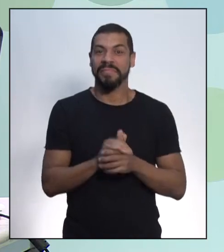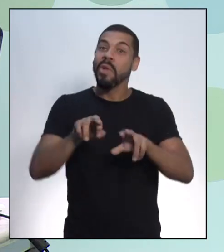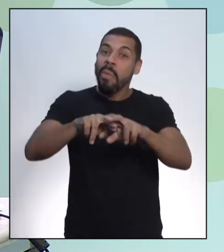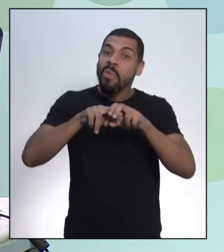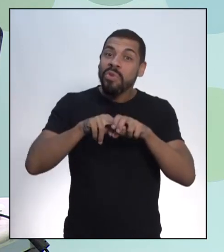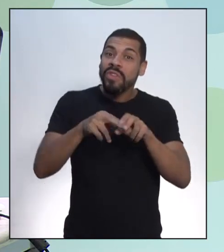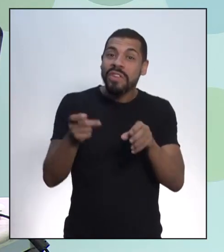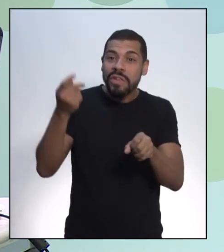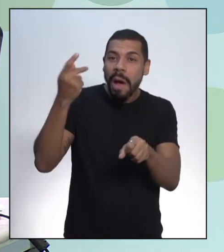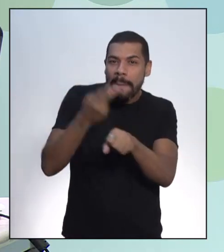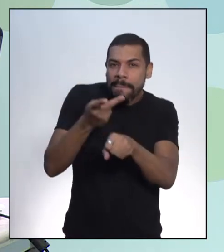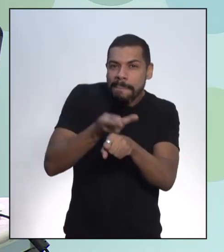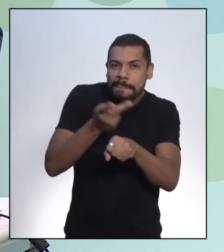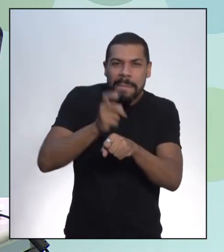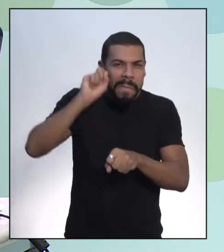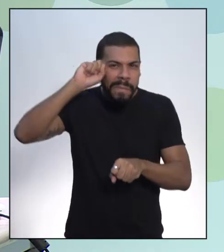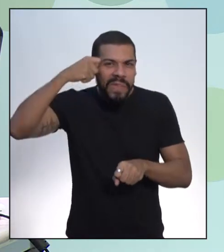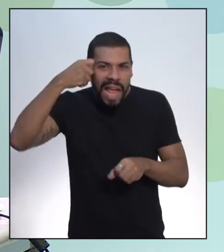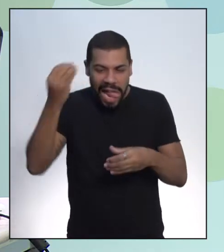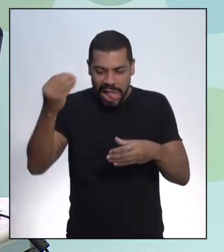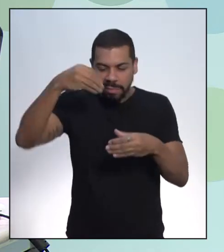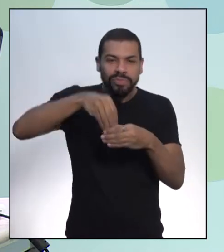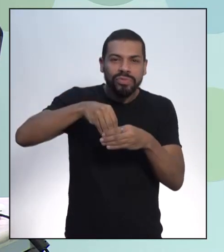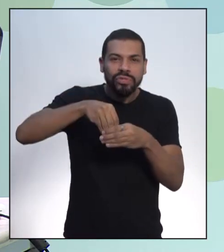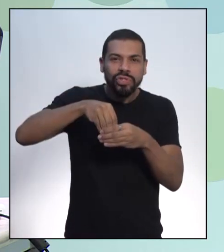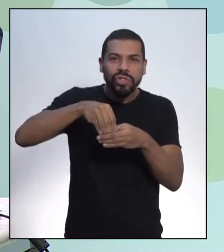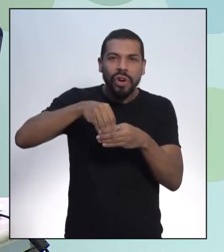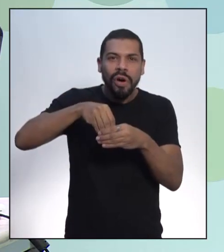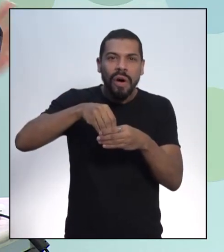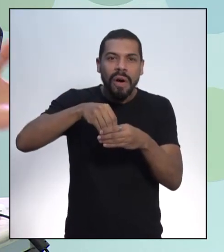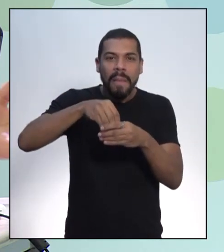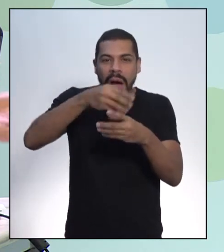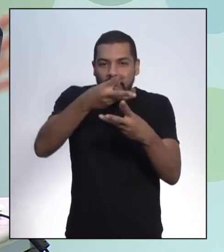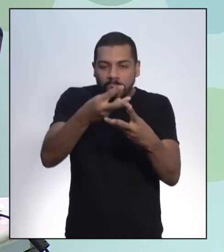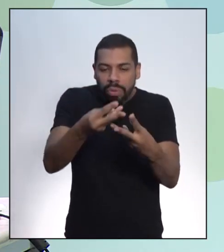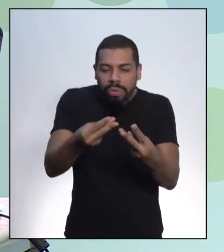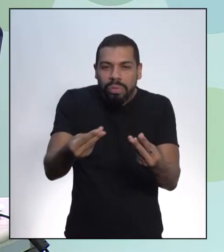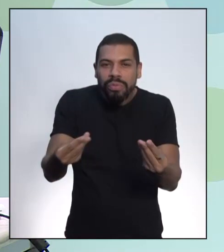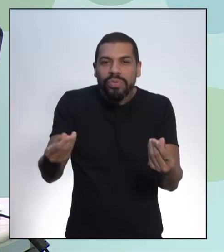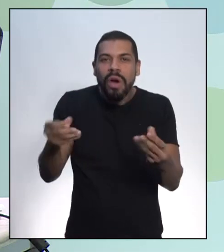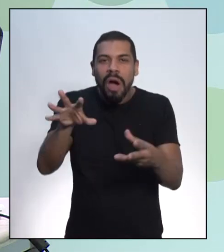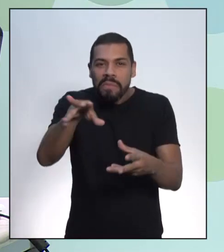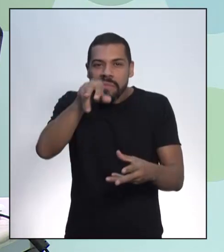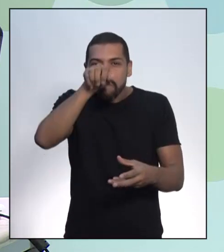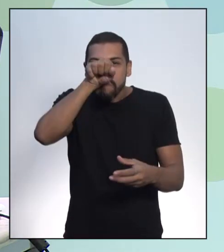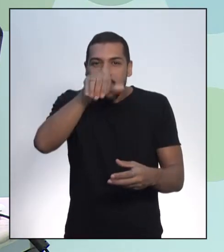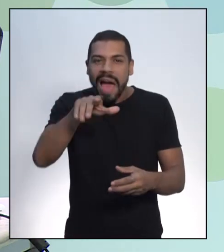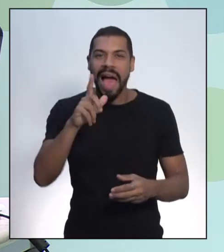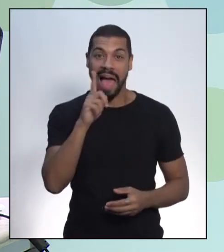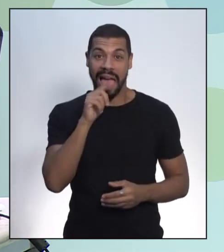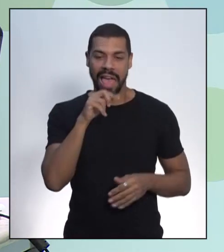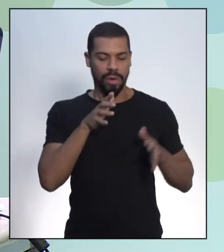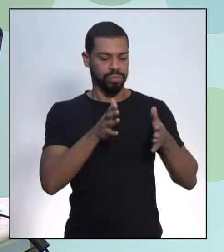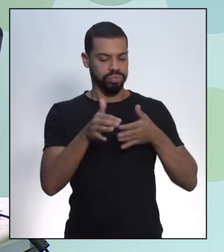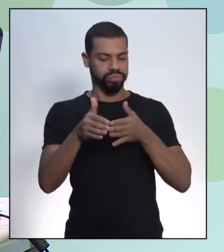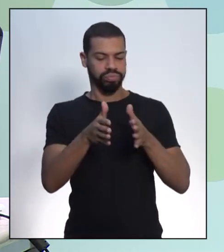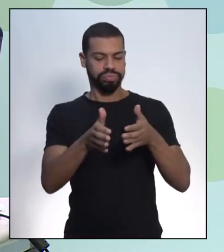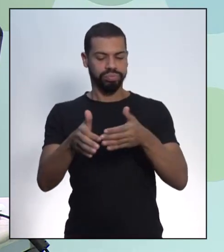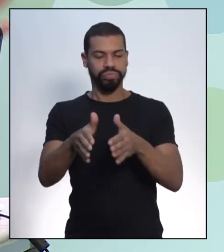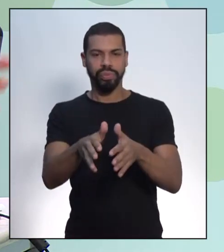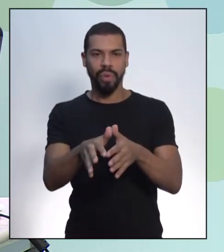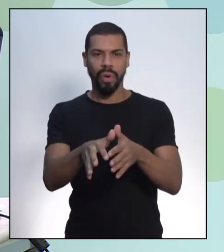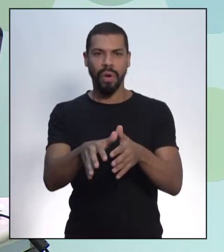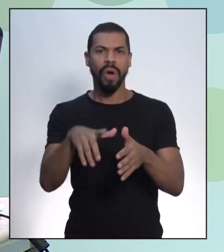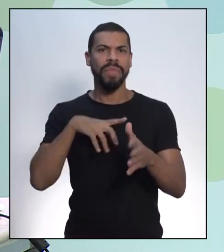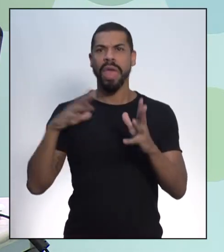carvão. Então, a ideia do carvão no filtro é tirar o odor da água, porque quando a água vem da nascente, né, dos rios, dos lagos, ela